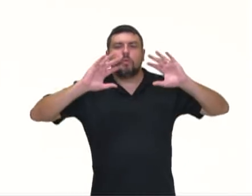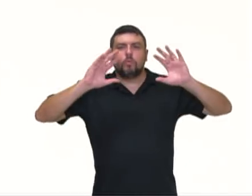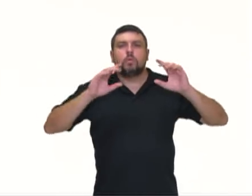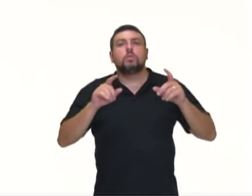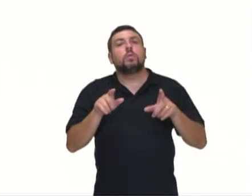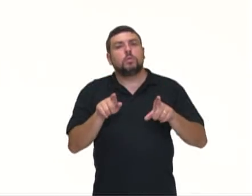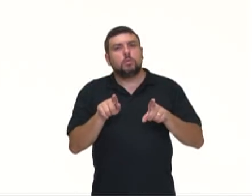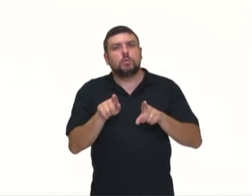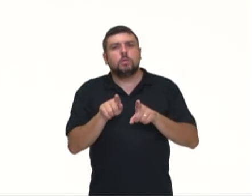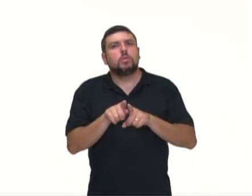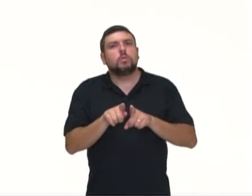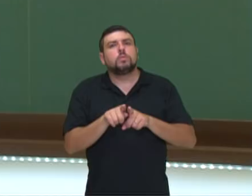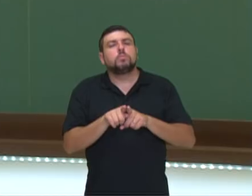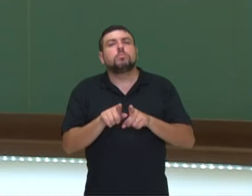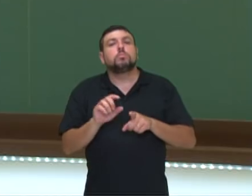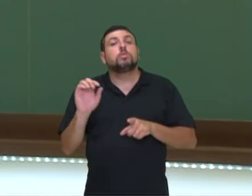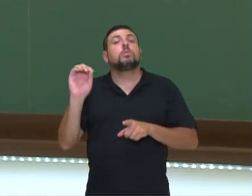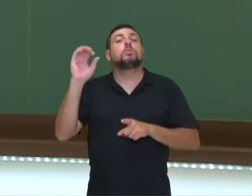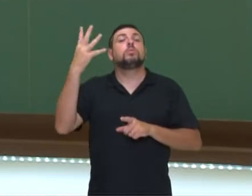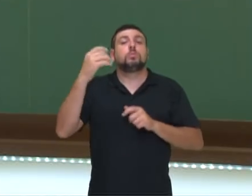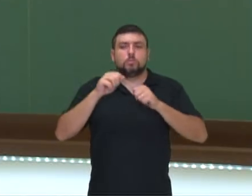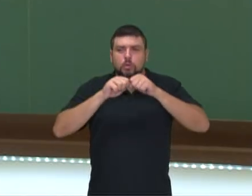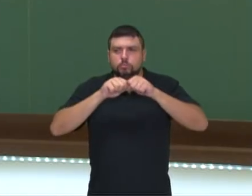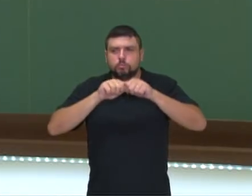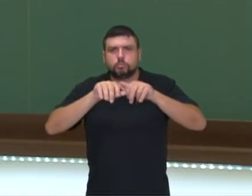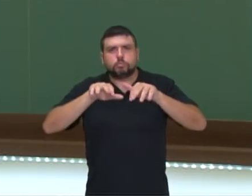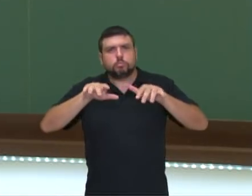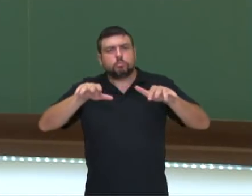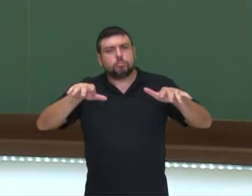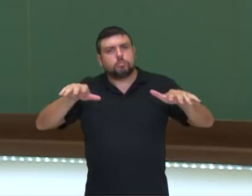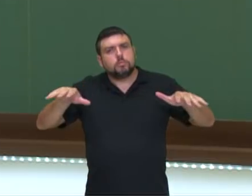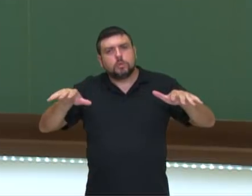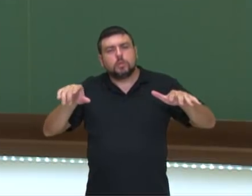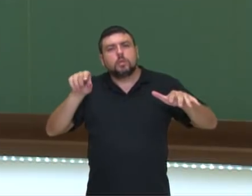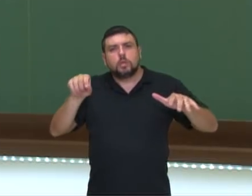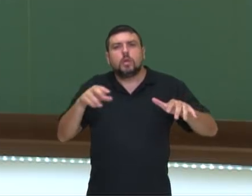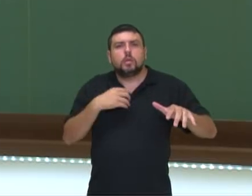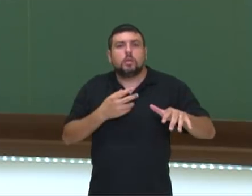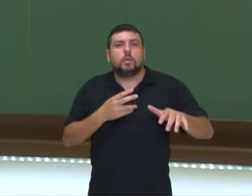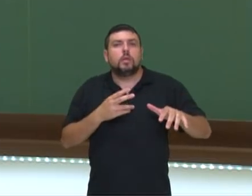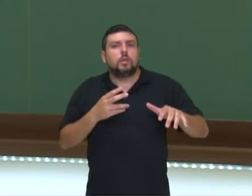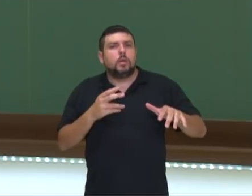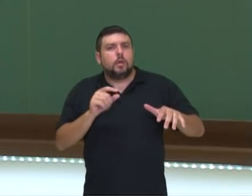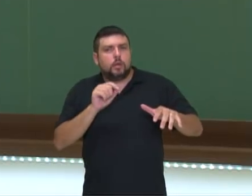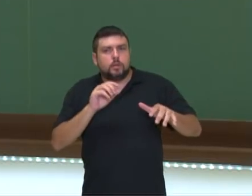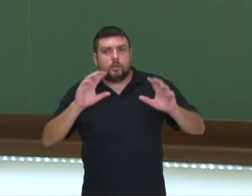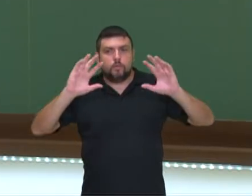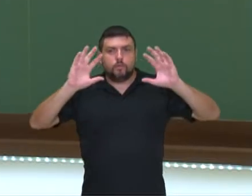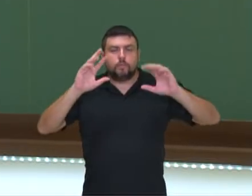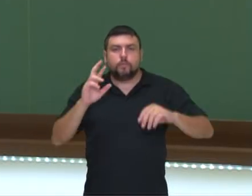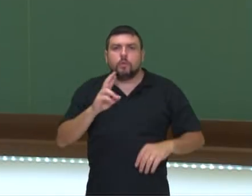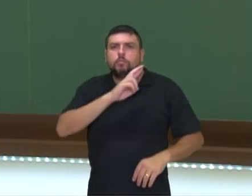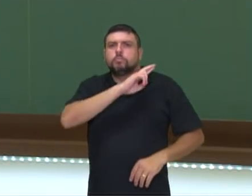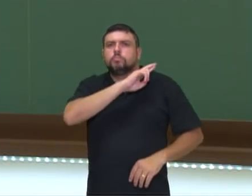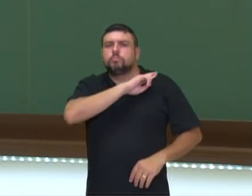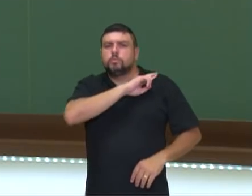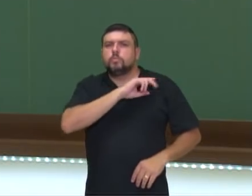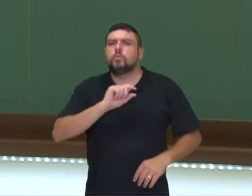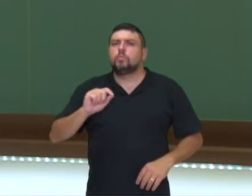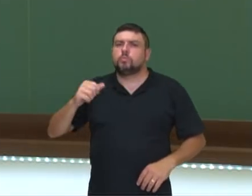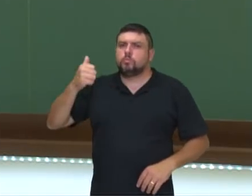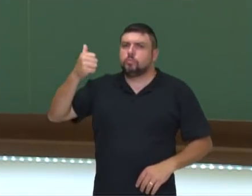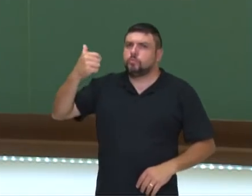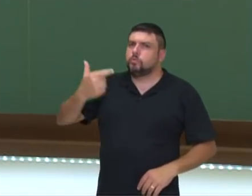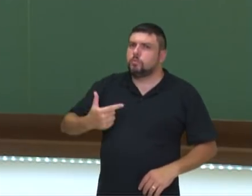vôlei pudesse crescer, para que o vôlei pudesse assumir aí uma responsabilidade de ser um dos esportes mais praticados e conhecidos no